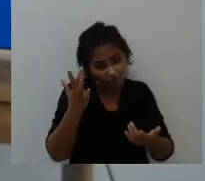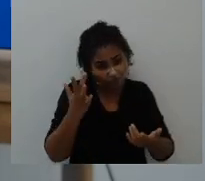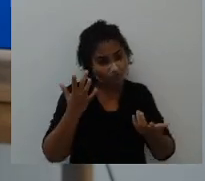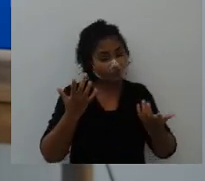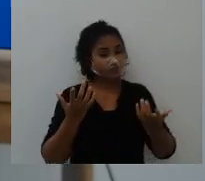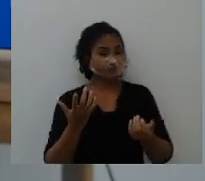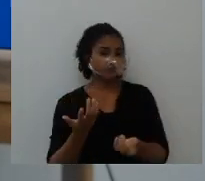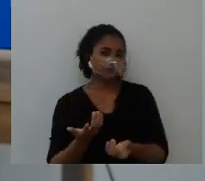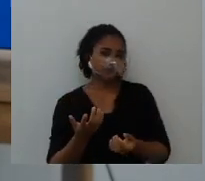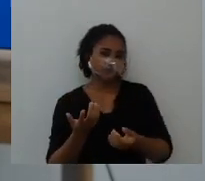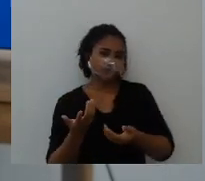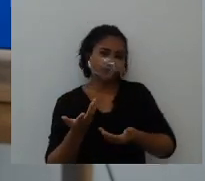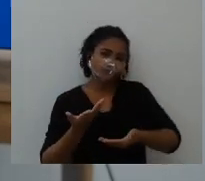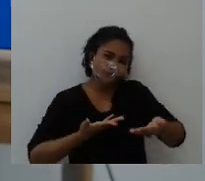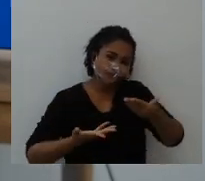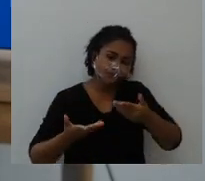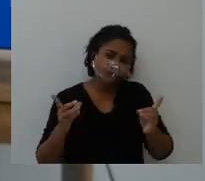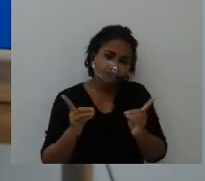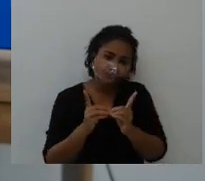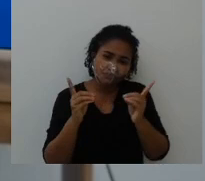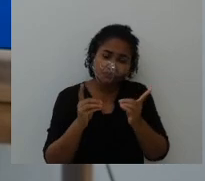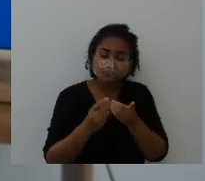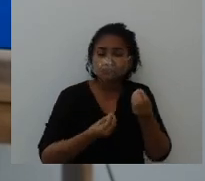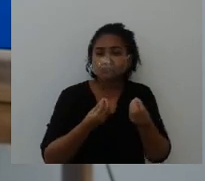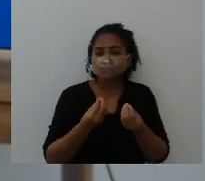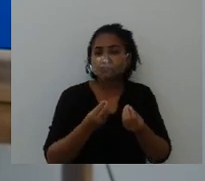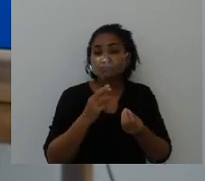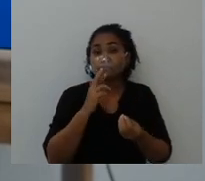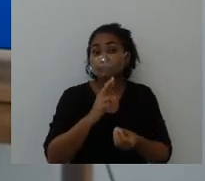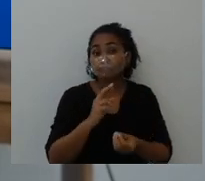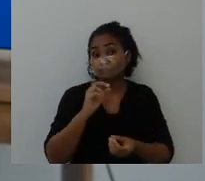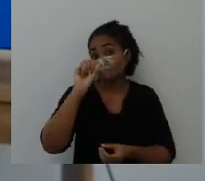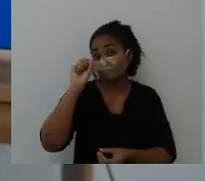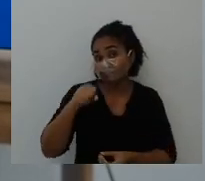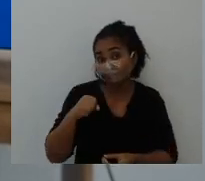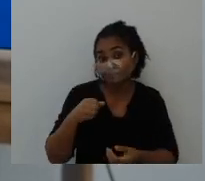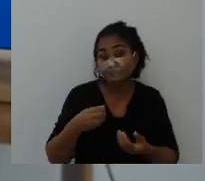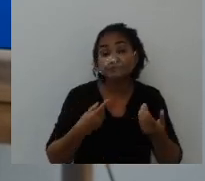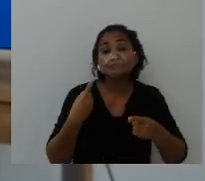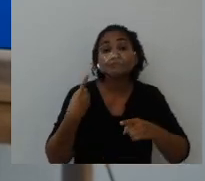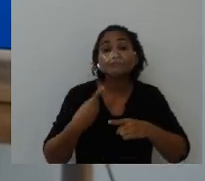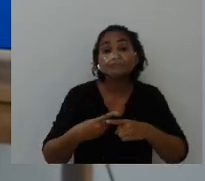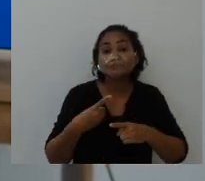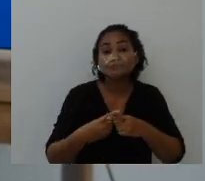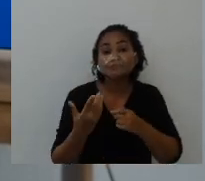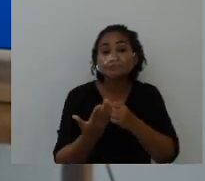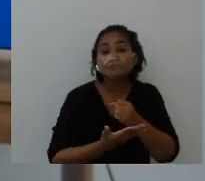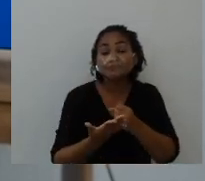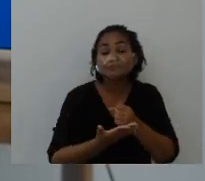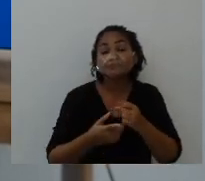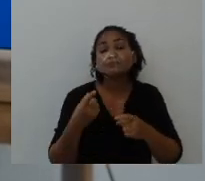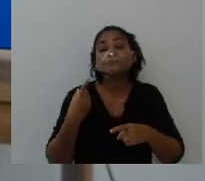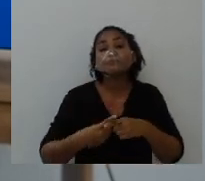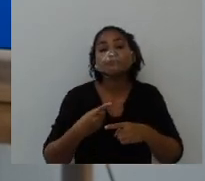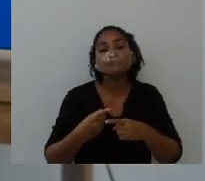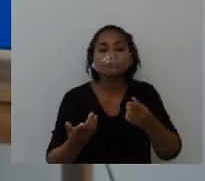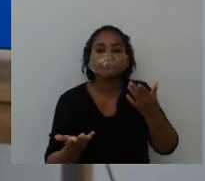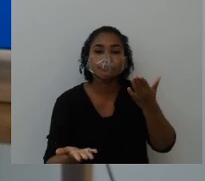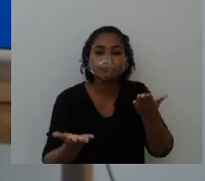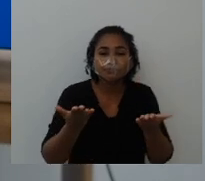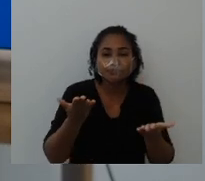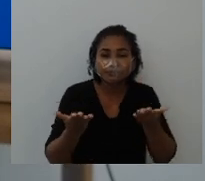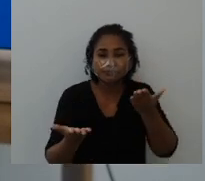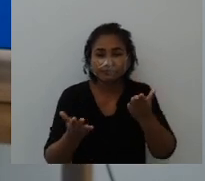uma maneira mais dinâmica de você fazer isso? A resposta é sim. E essa resposta está na base do equilíbrio. Você